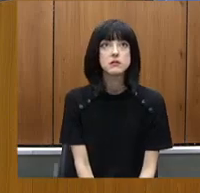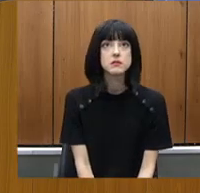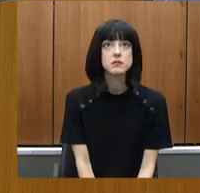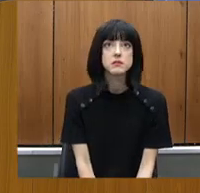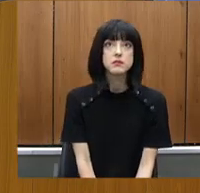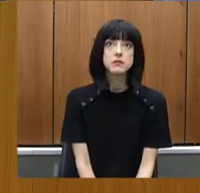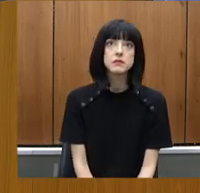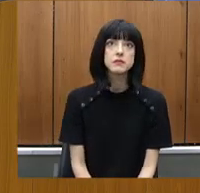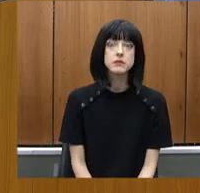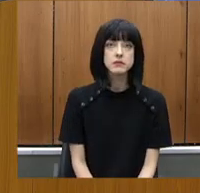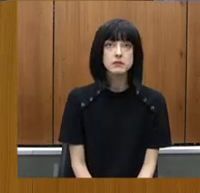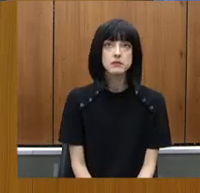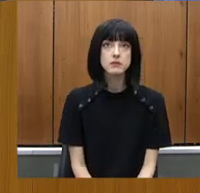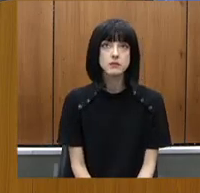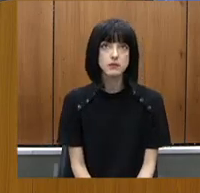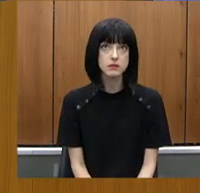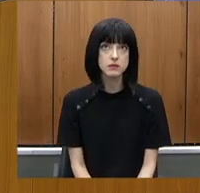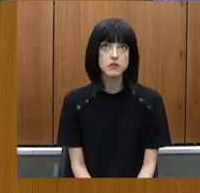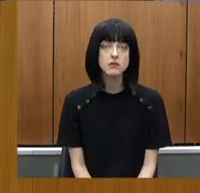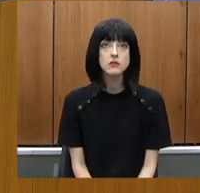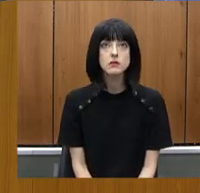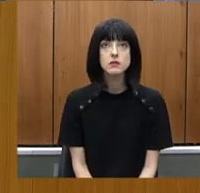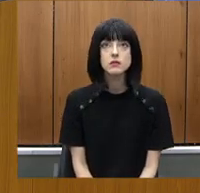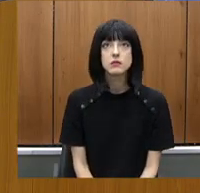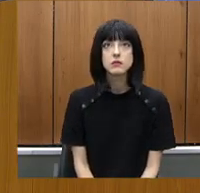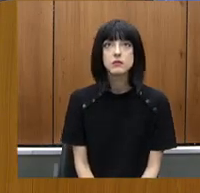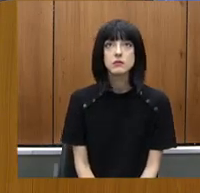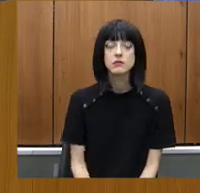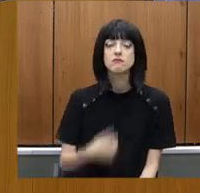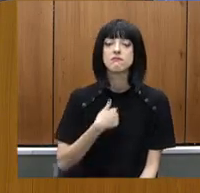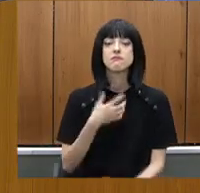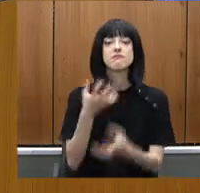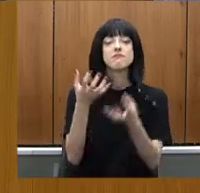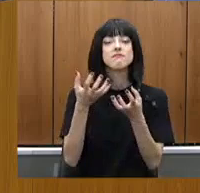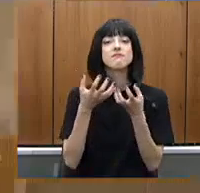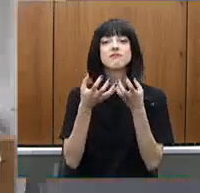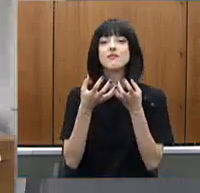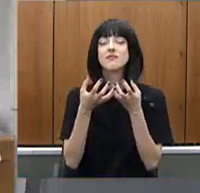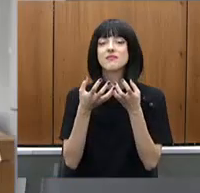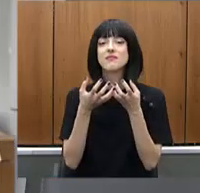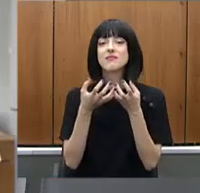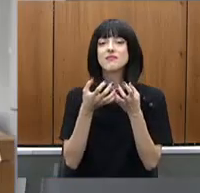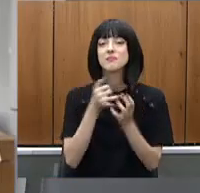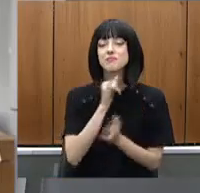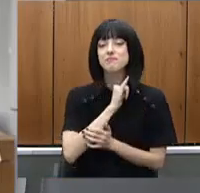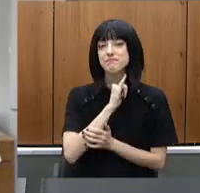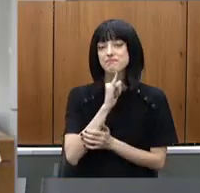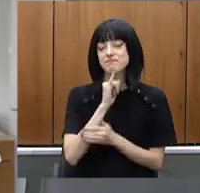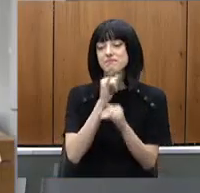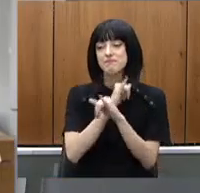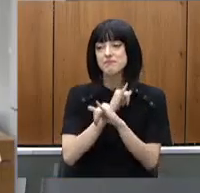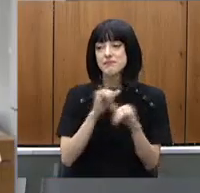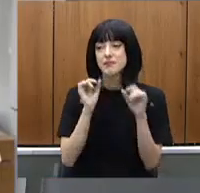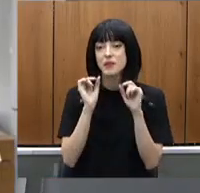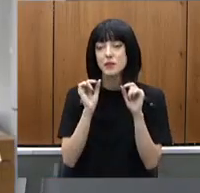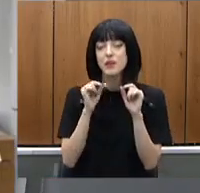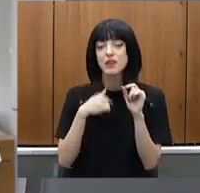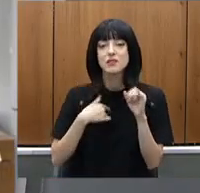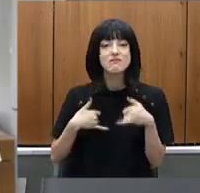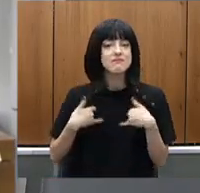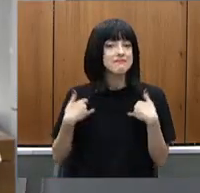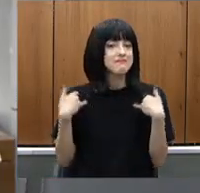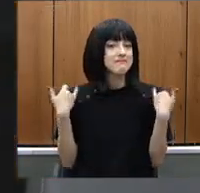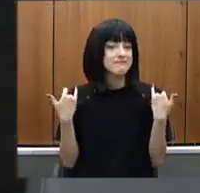eu queria registrar a satisfação né de realmente estar aqui prestando contas